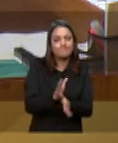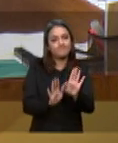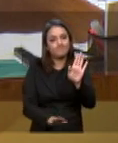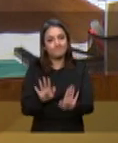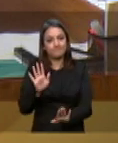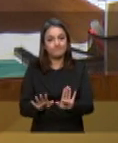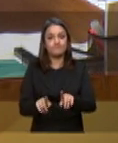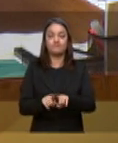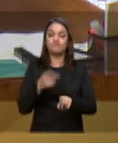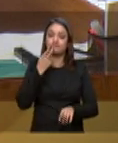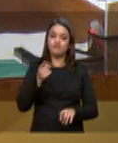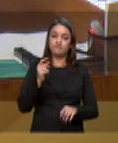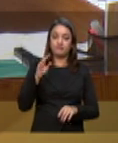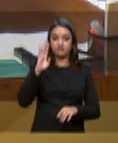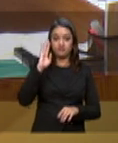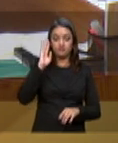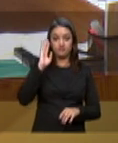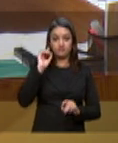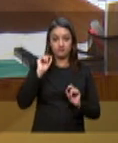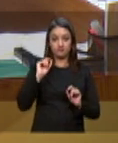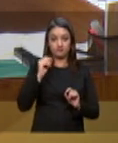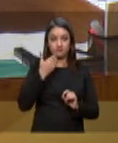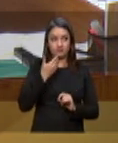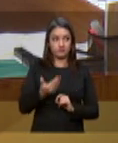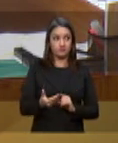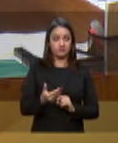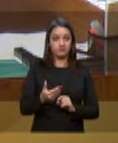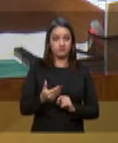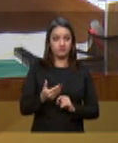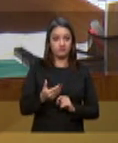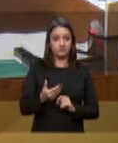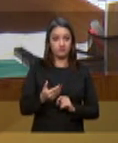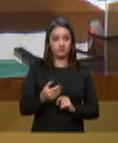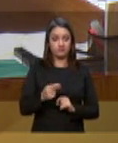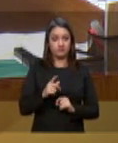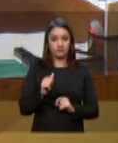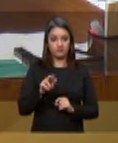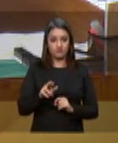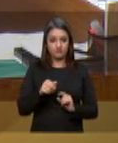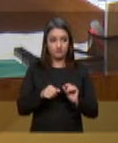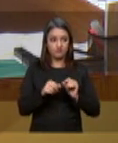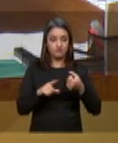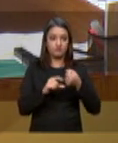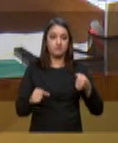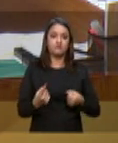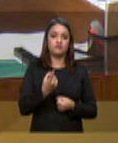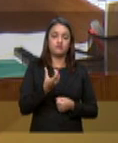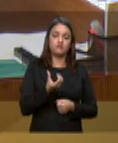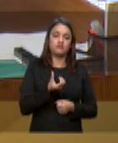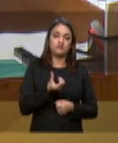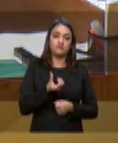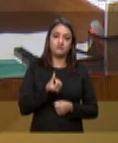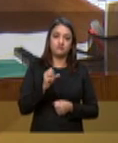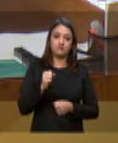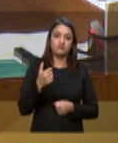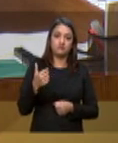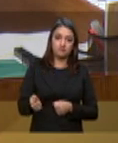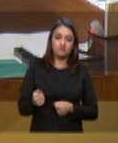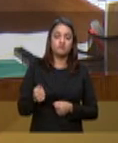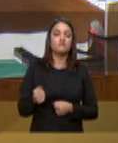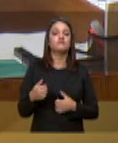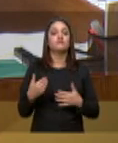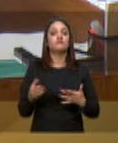isso em especial por se voltar ao pedido da requerente, artigo 168-A do Código Penal, cuja própria natureza, se formal ou